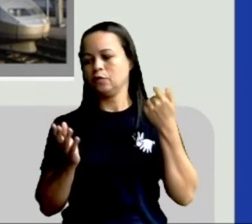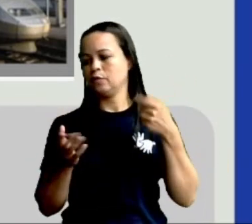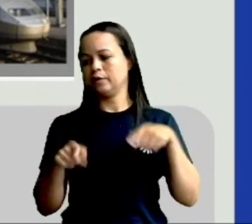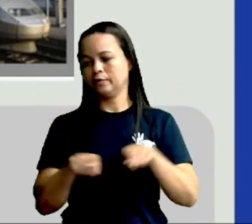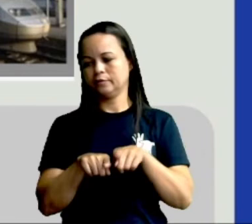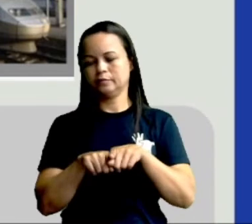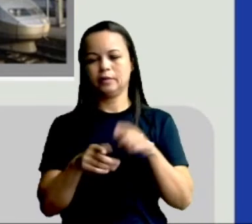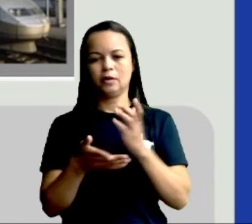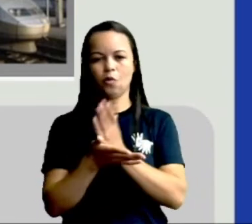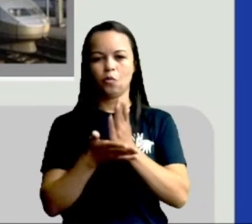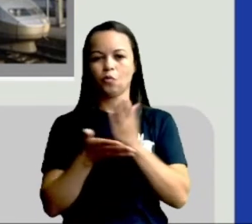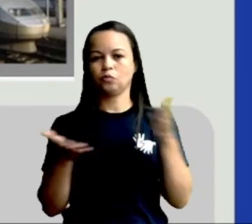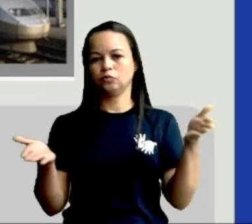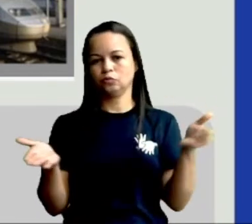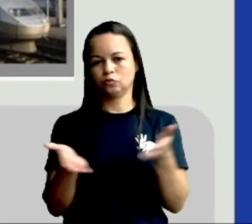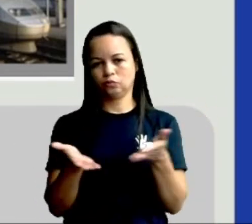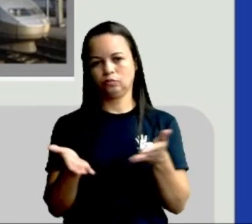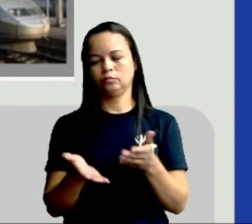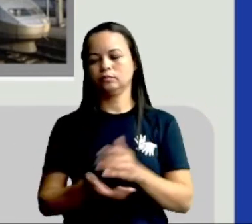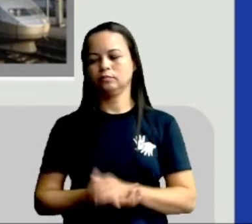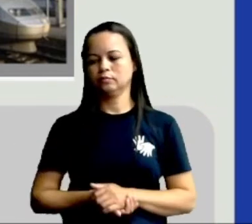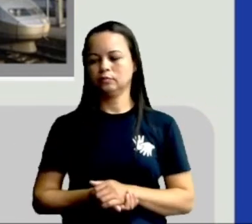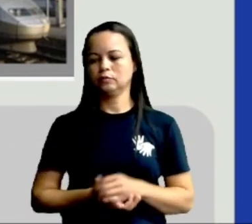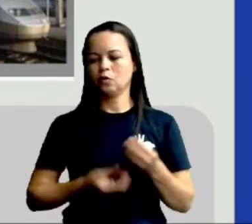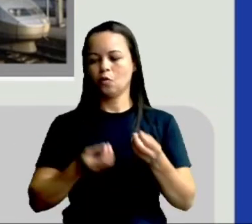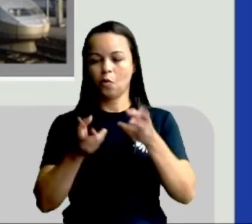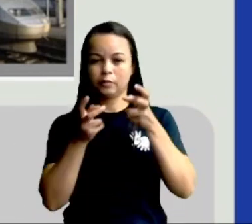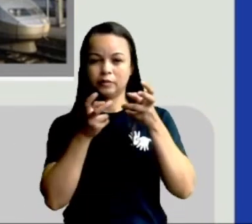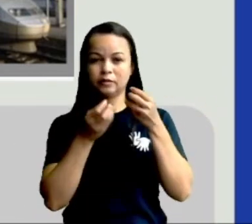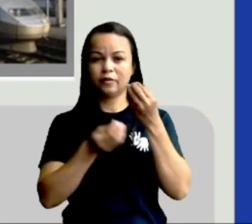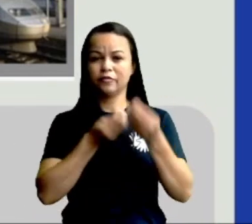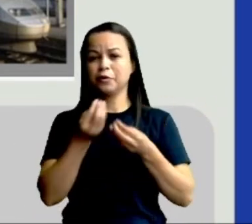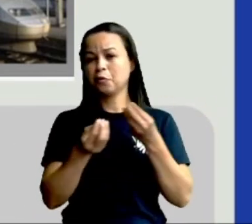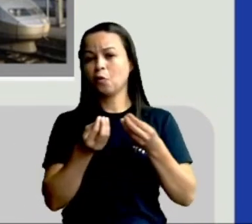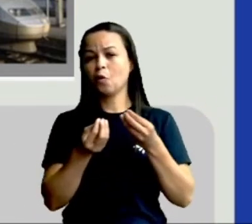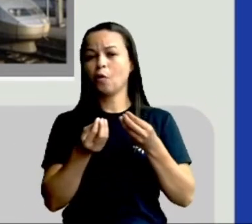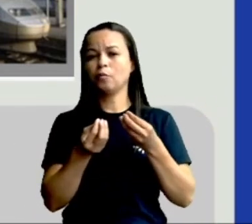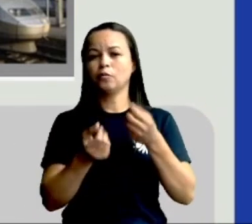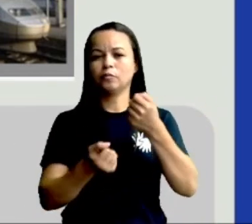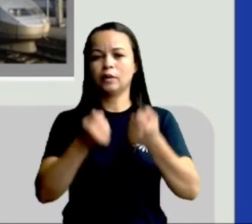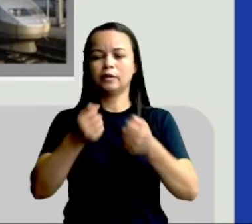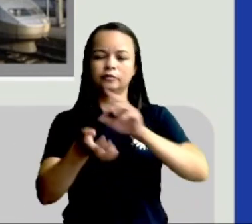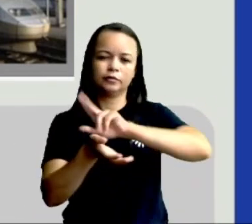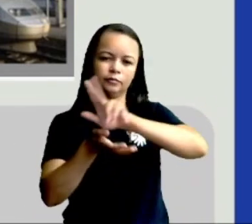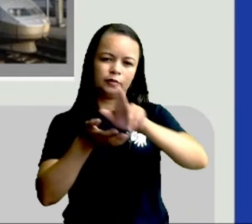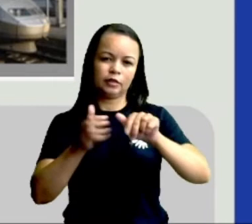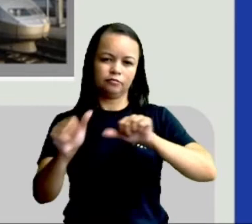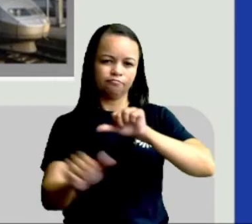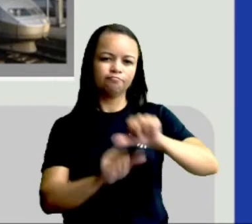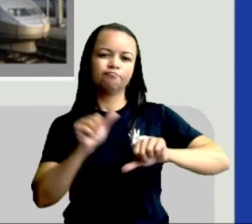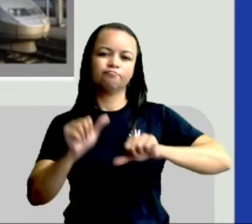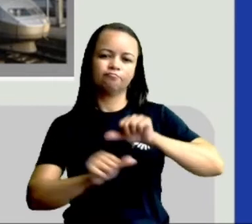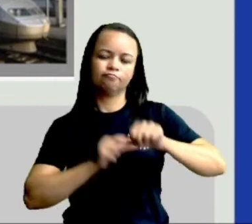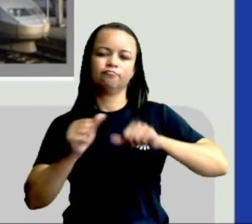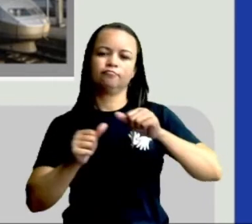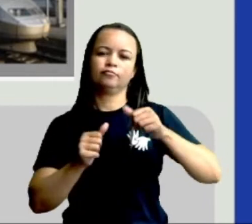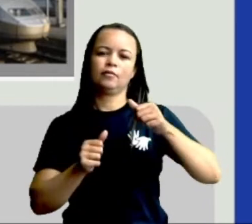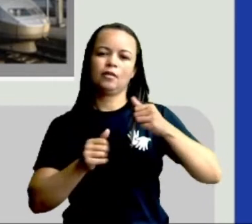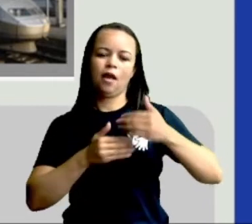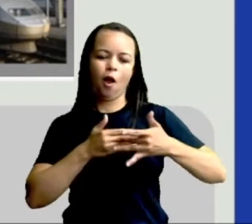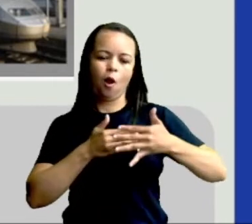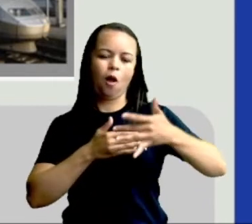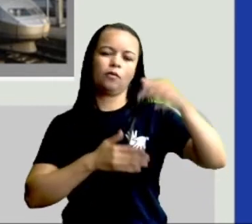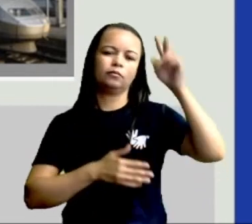mais atuais. Veja como esse setor, como os meios de transportes vêm se transformando ao longo da